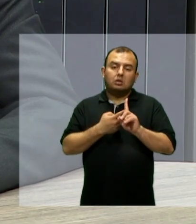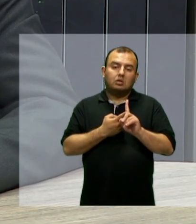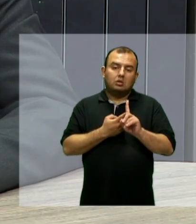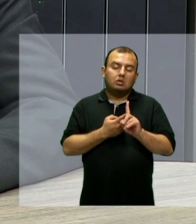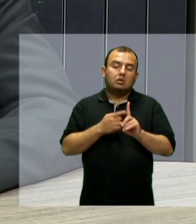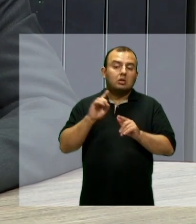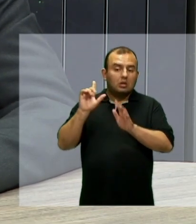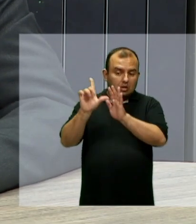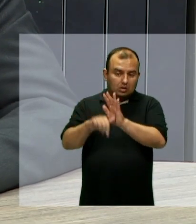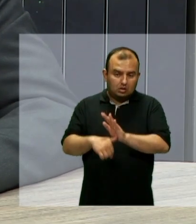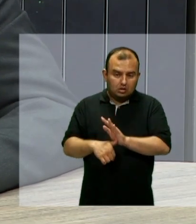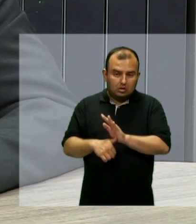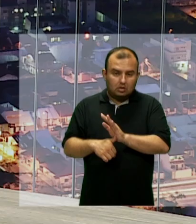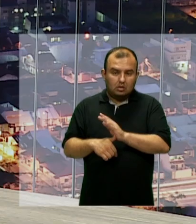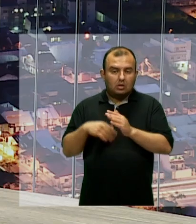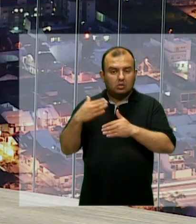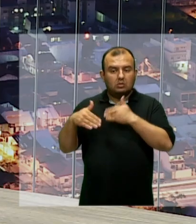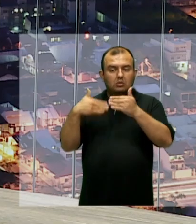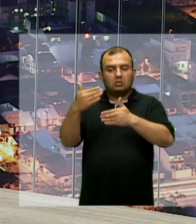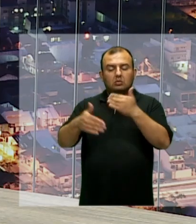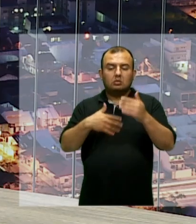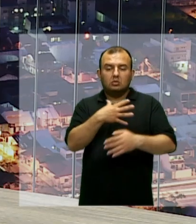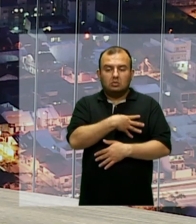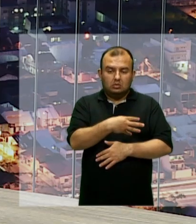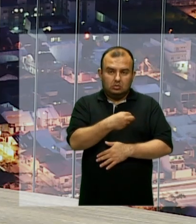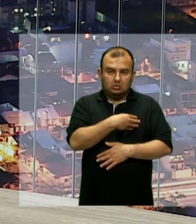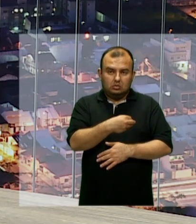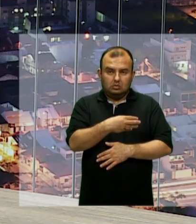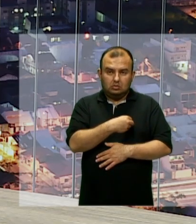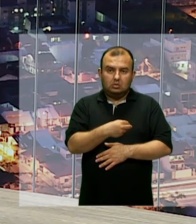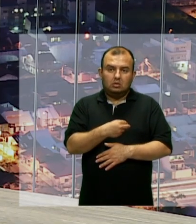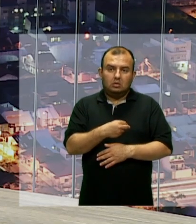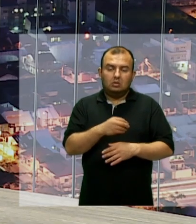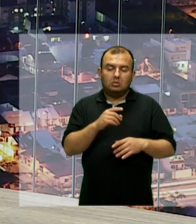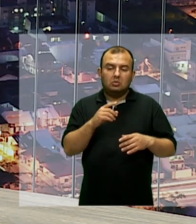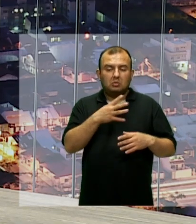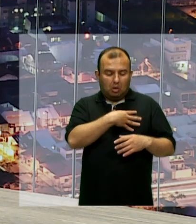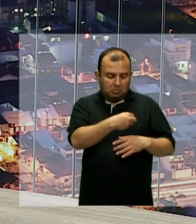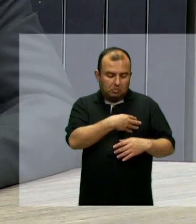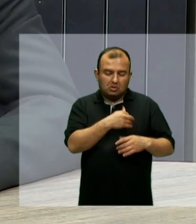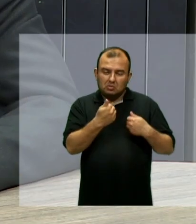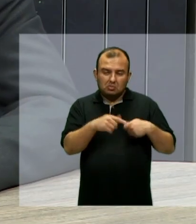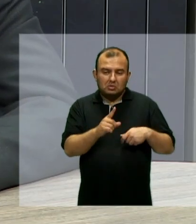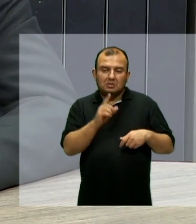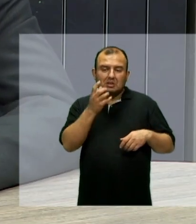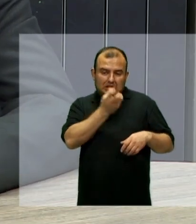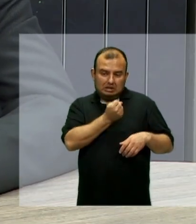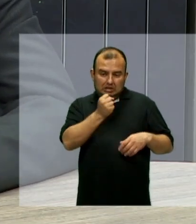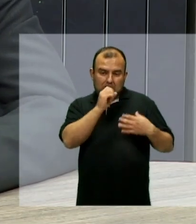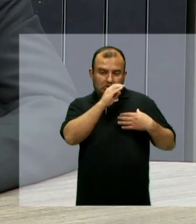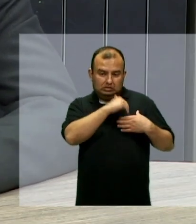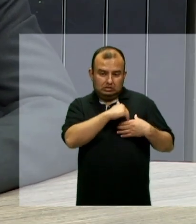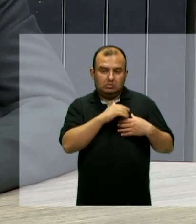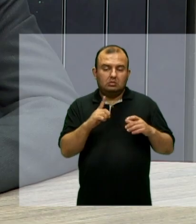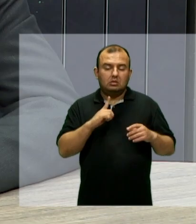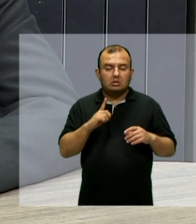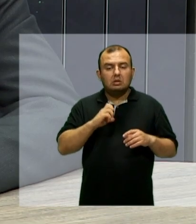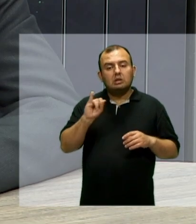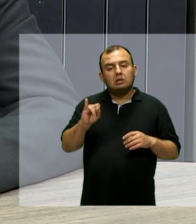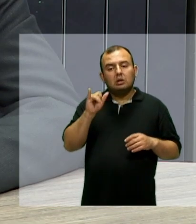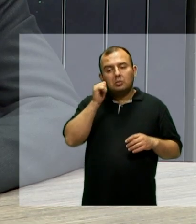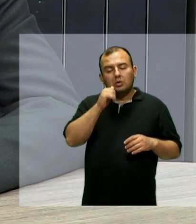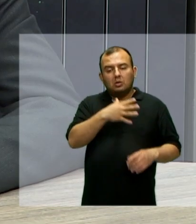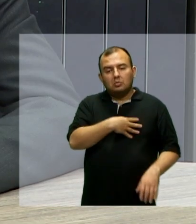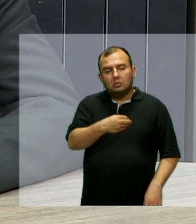termo e um processo de lactação, né? Ela não precisa ter amamentado, mas ela desenvolveu mama para lactar. Se a mulher não